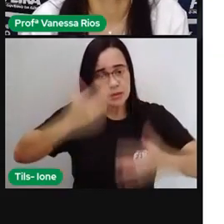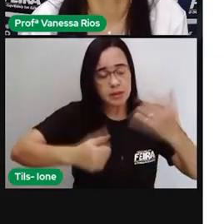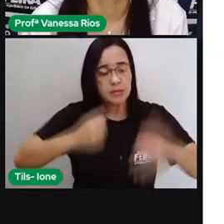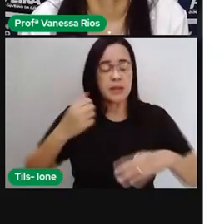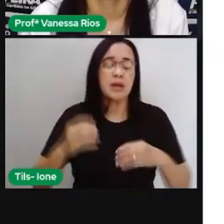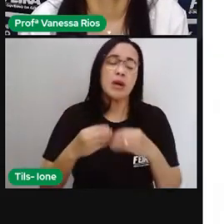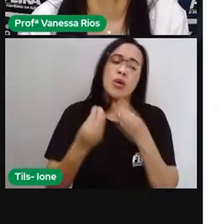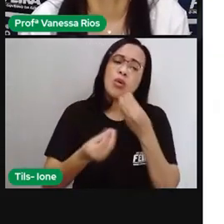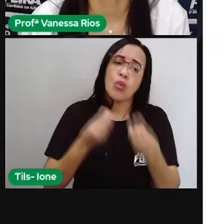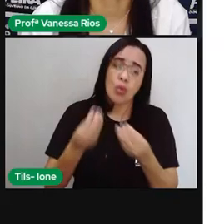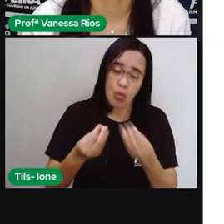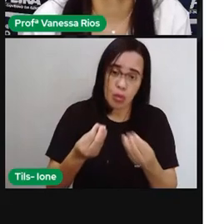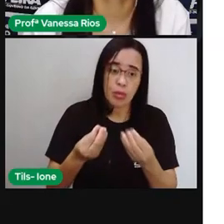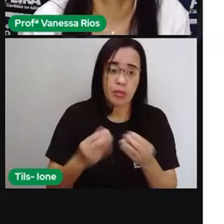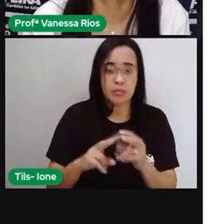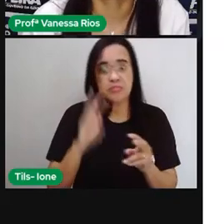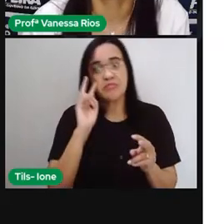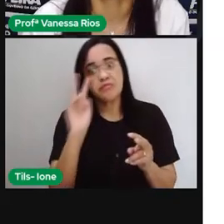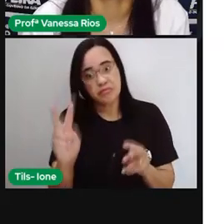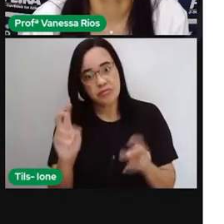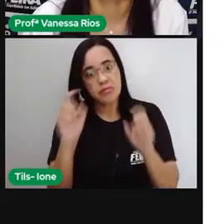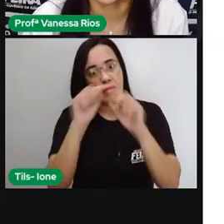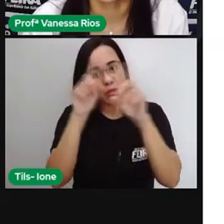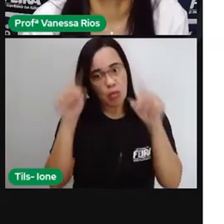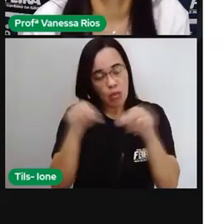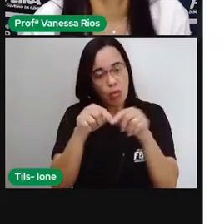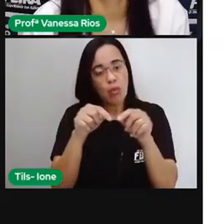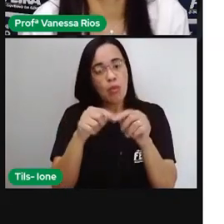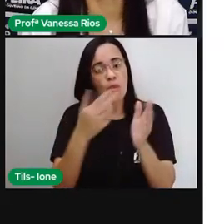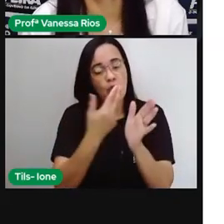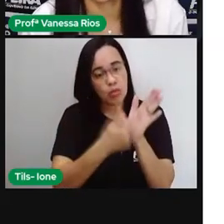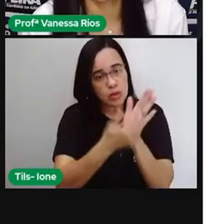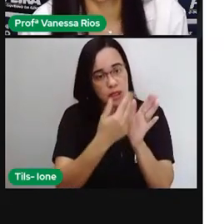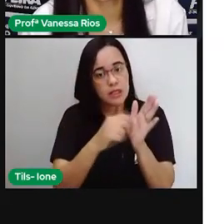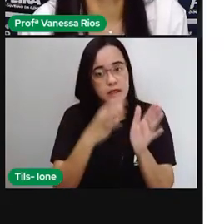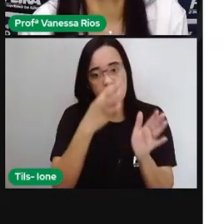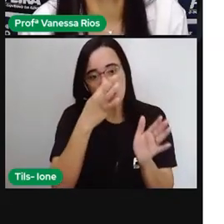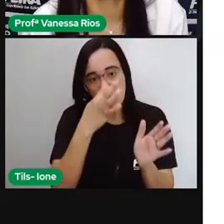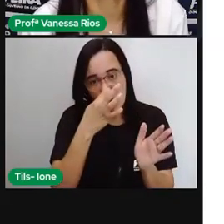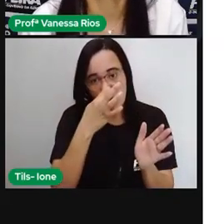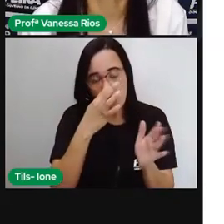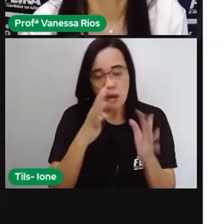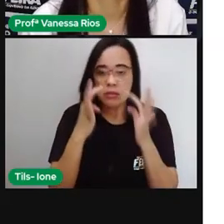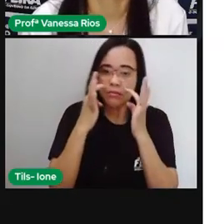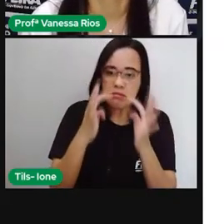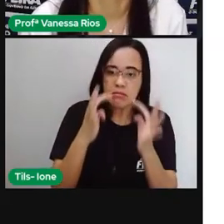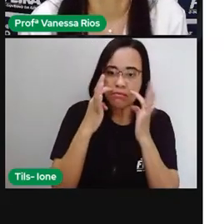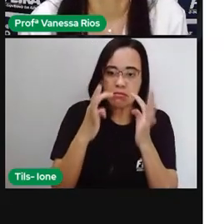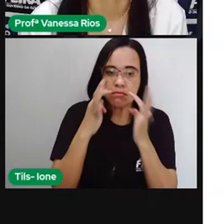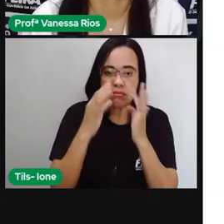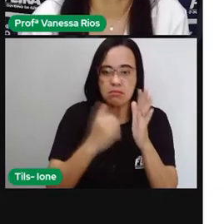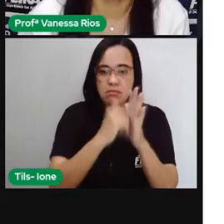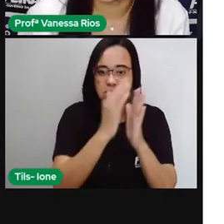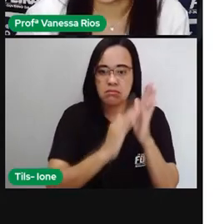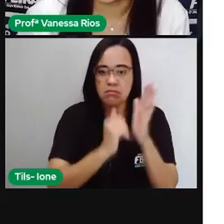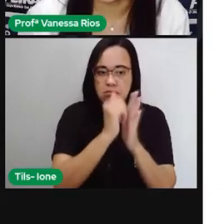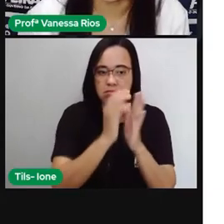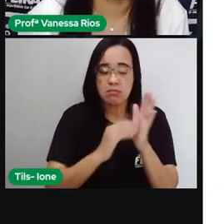expressem em relação à interpretação que vocês têm quando observam aí a tela pintada por Tarsila do